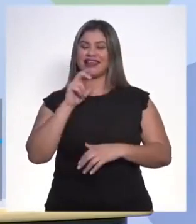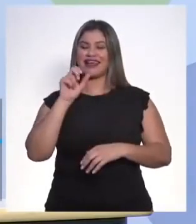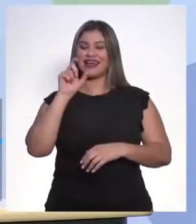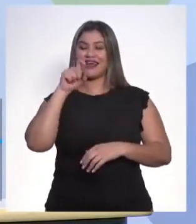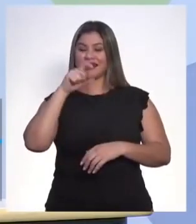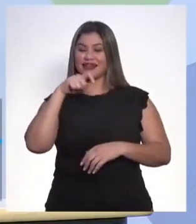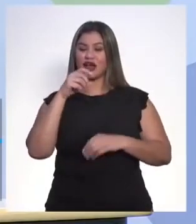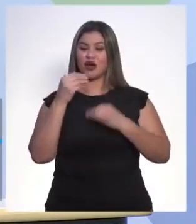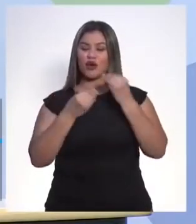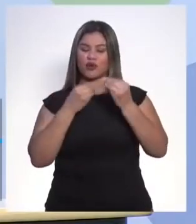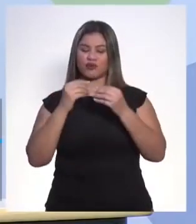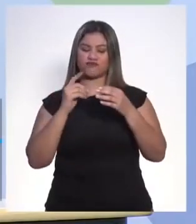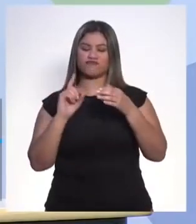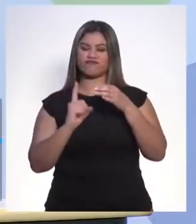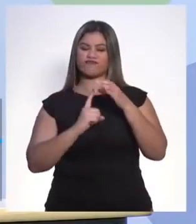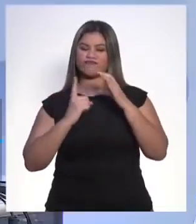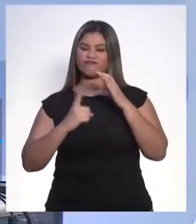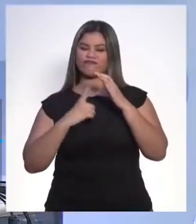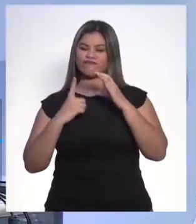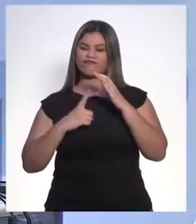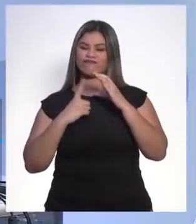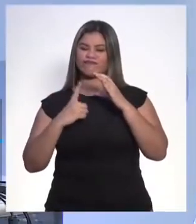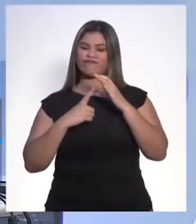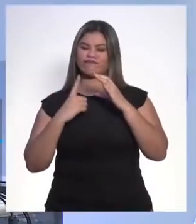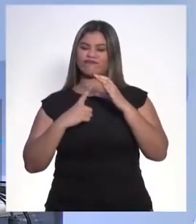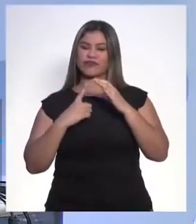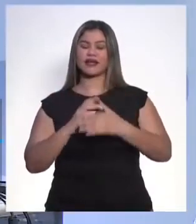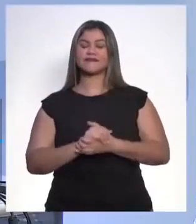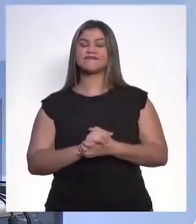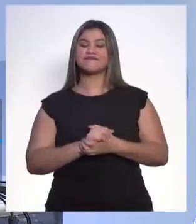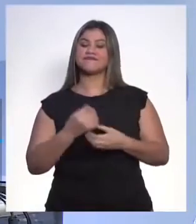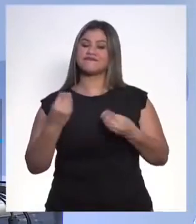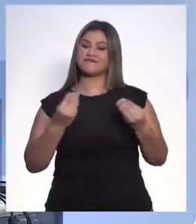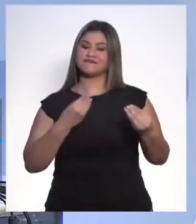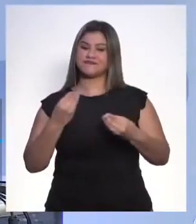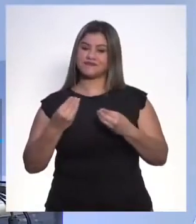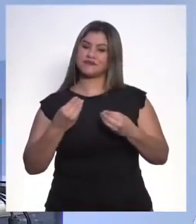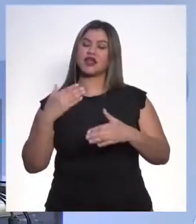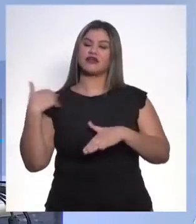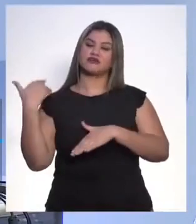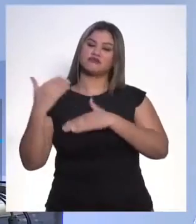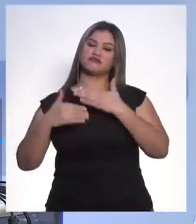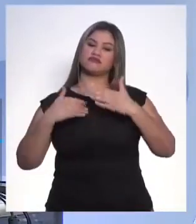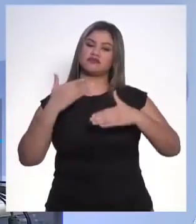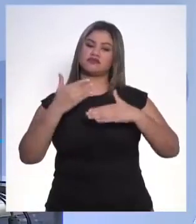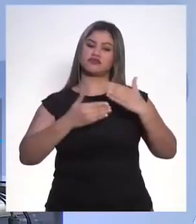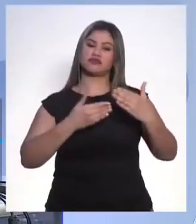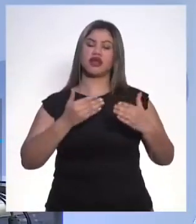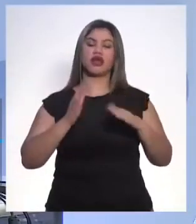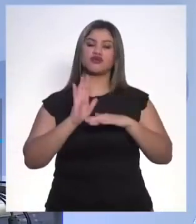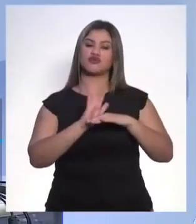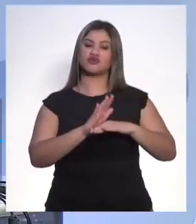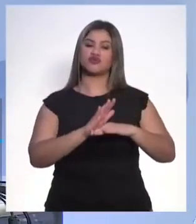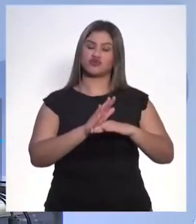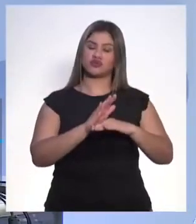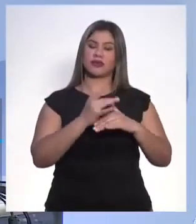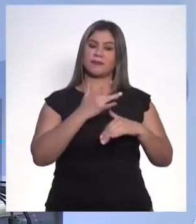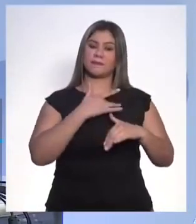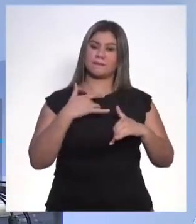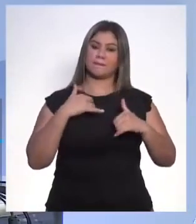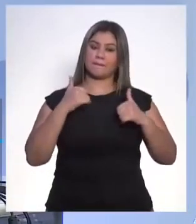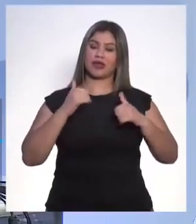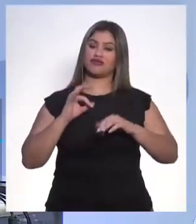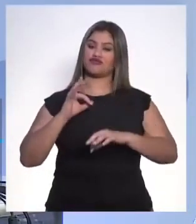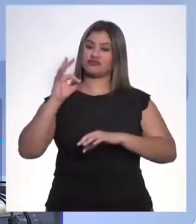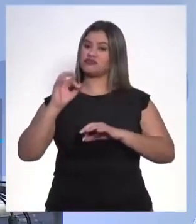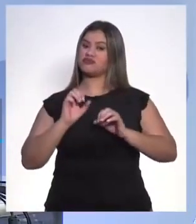Ararinhas ficaram em isolamento. Ficaram em isolamento, é verdade, né? Elas passaram por um processo para serem soltas. Futuramente.